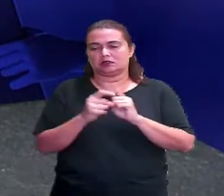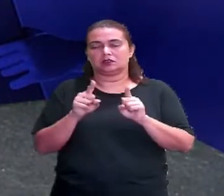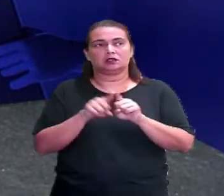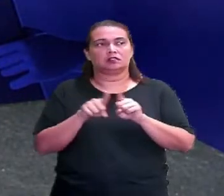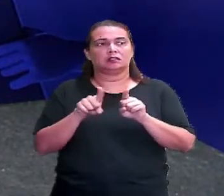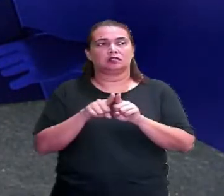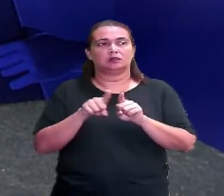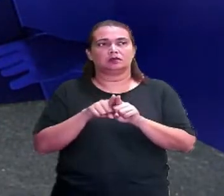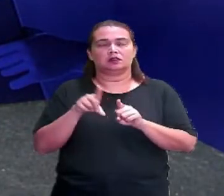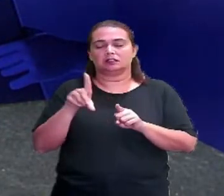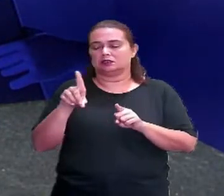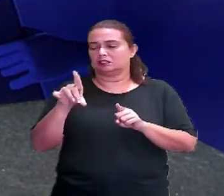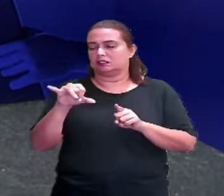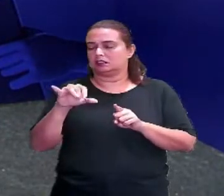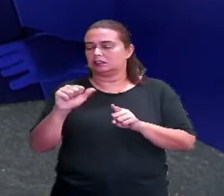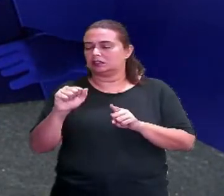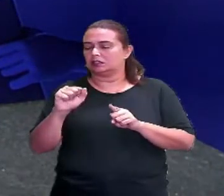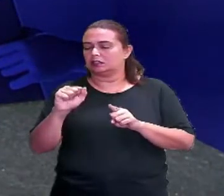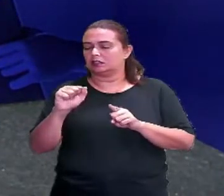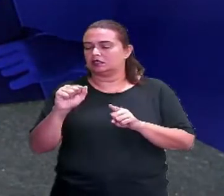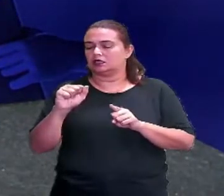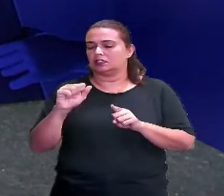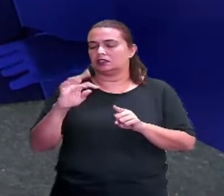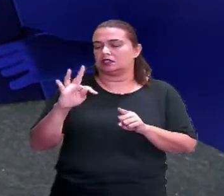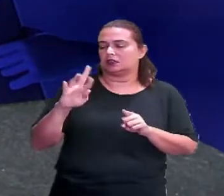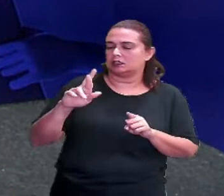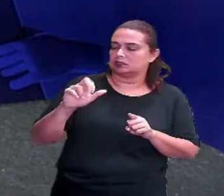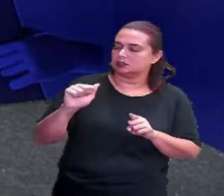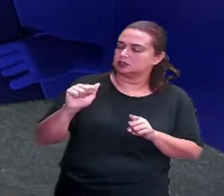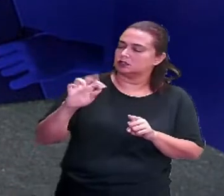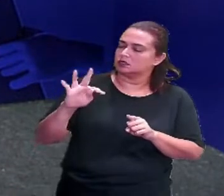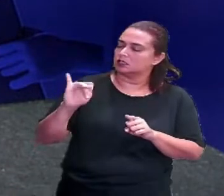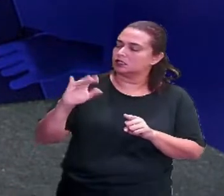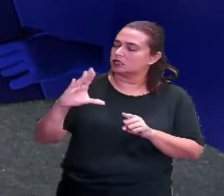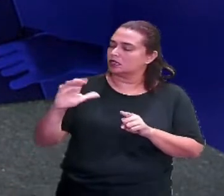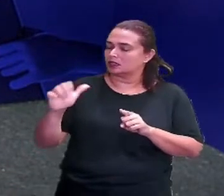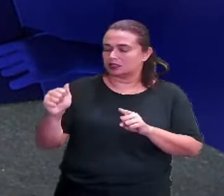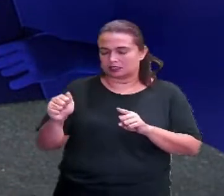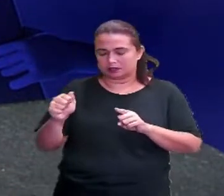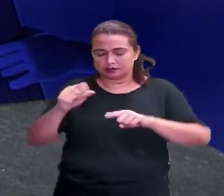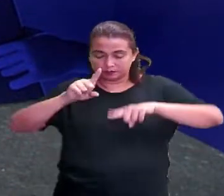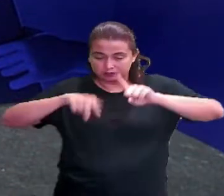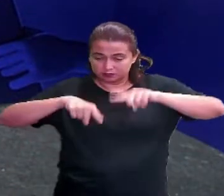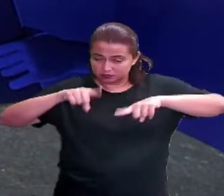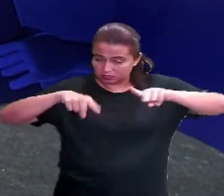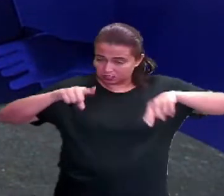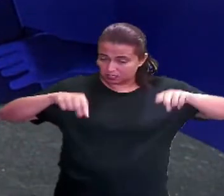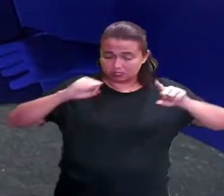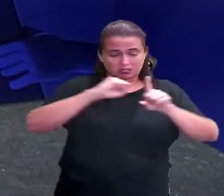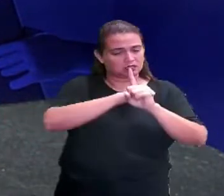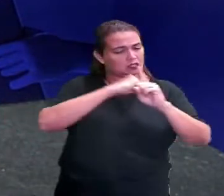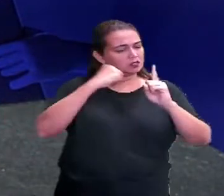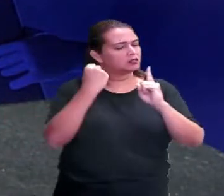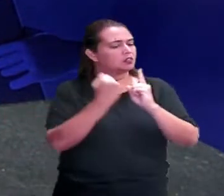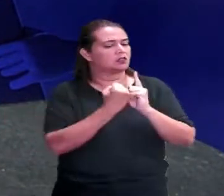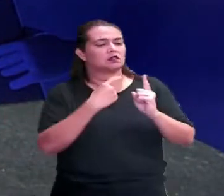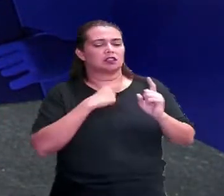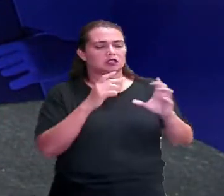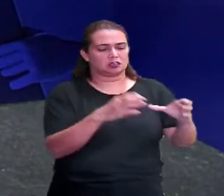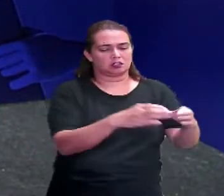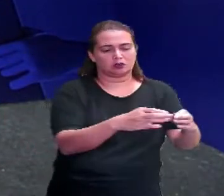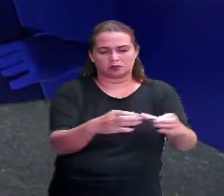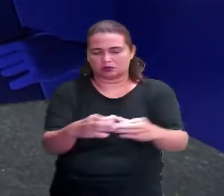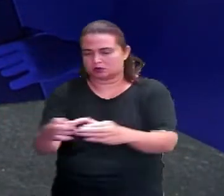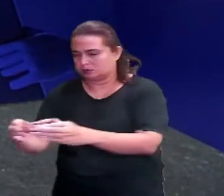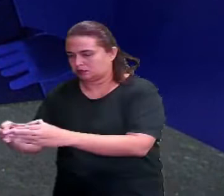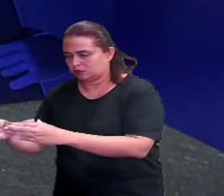variante diastrática, né? As variações sociais são as diferenças de acordo com o grupo social do